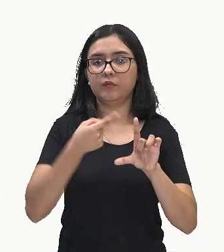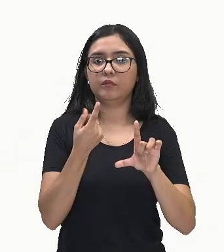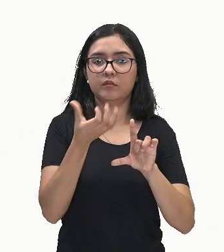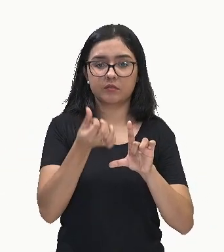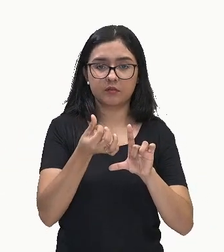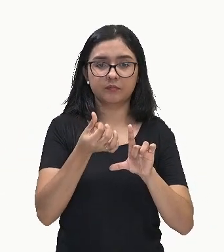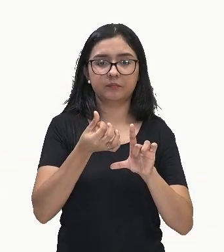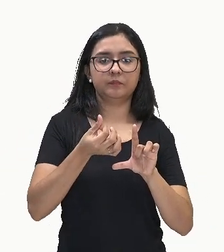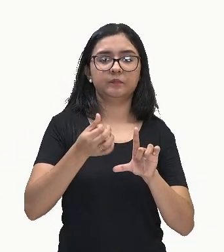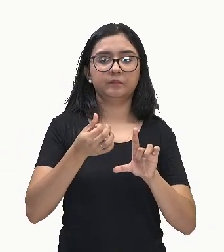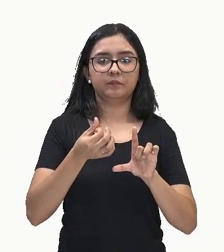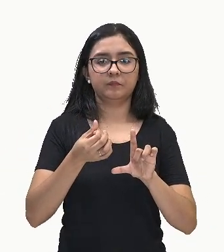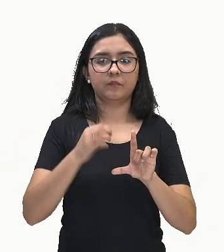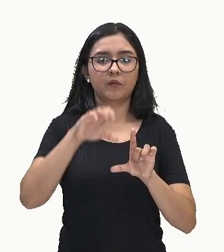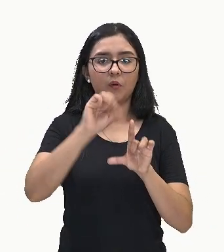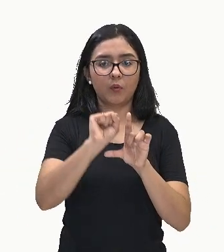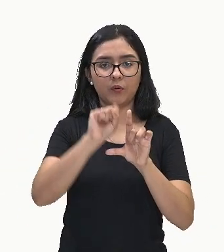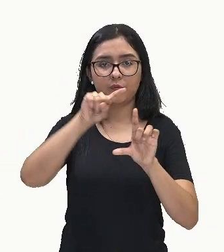8,6